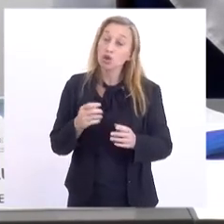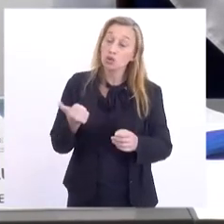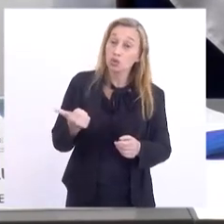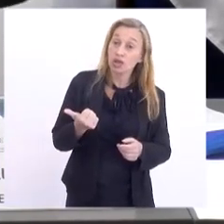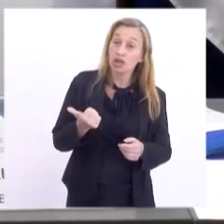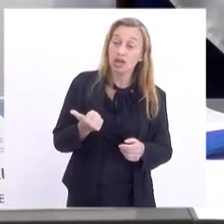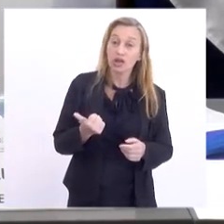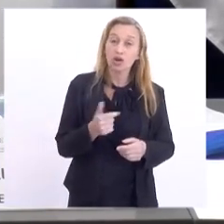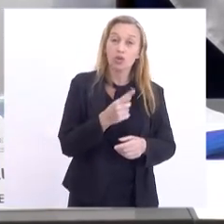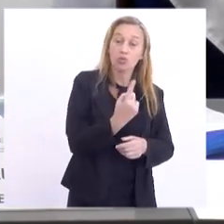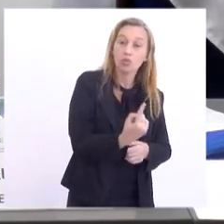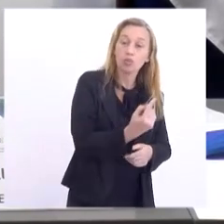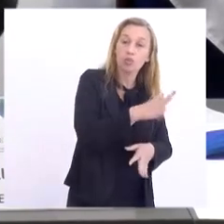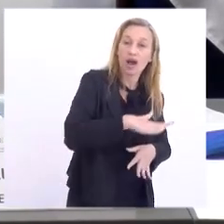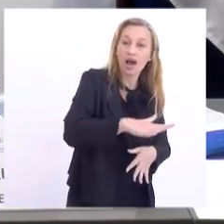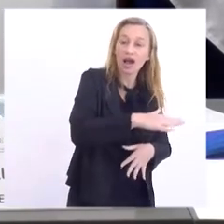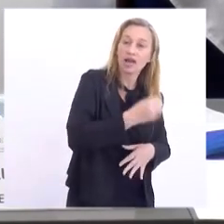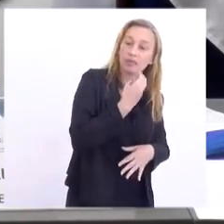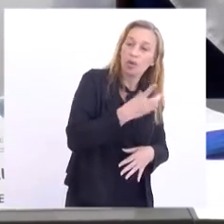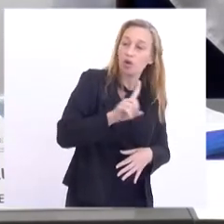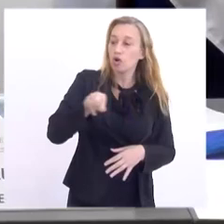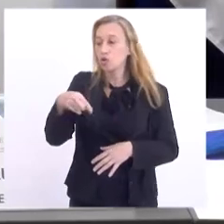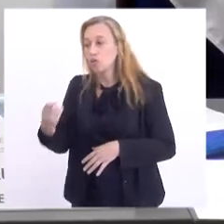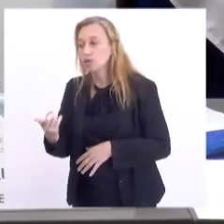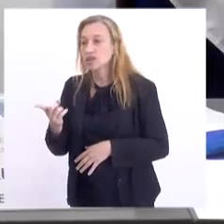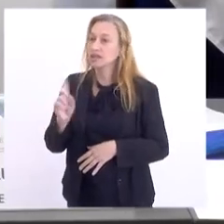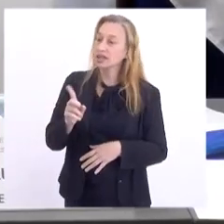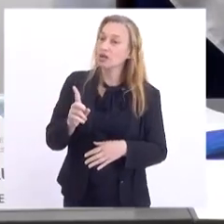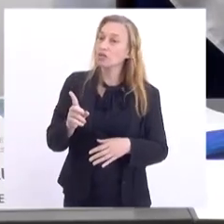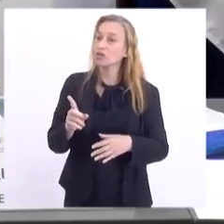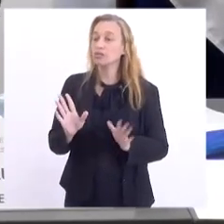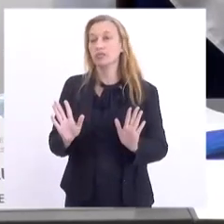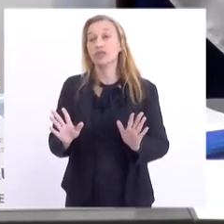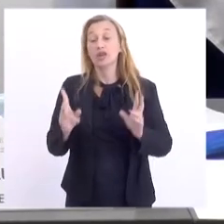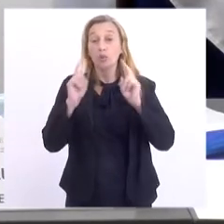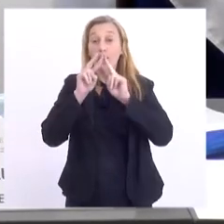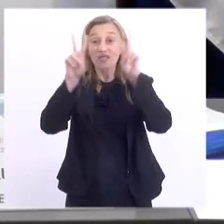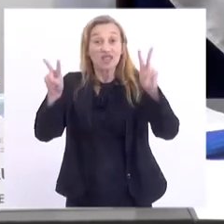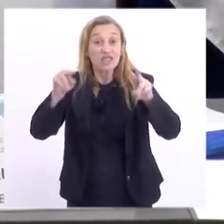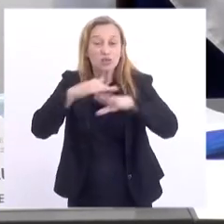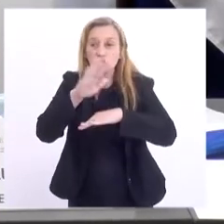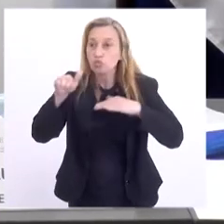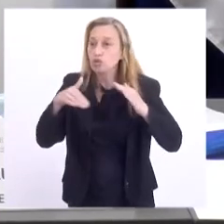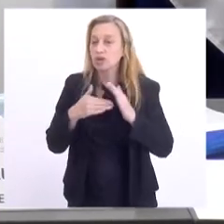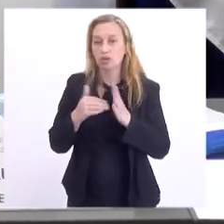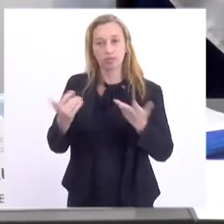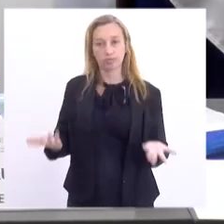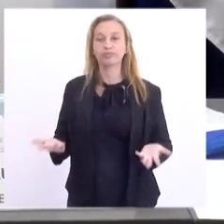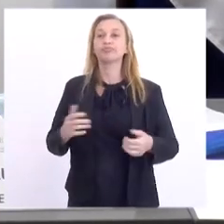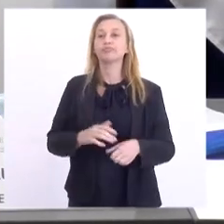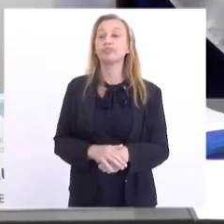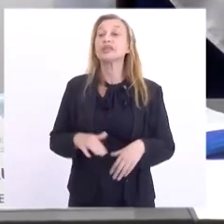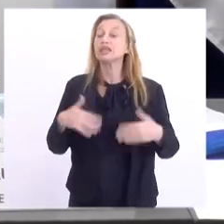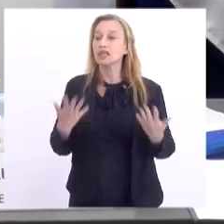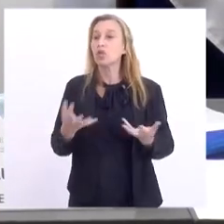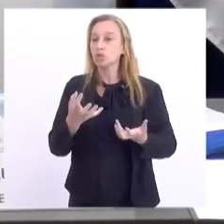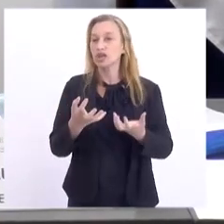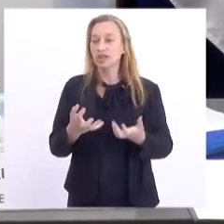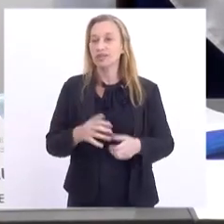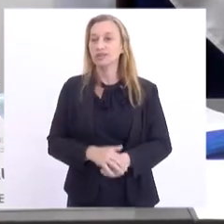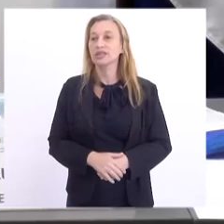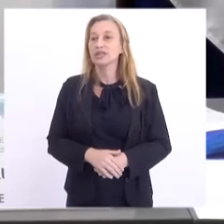visão e sistêmicas sensual pessoal e visão sistêmica Então